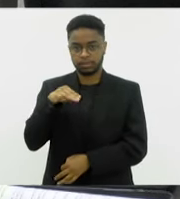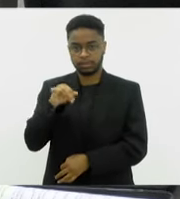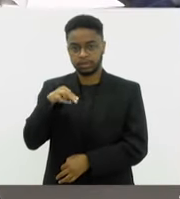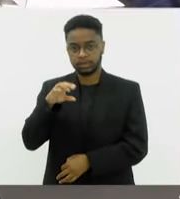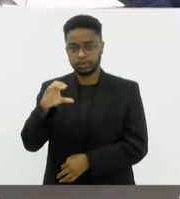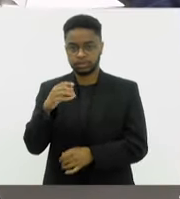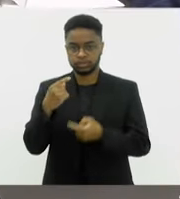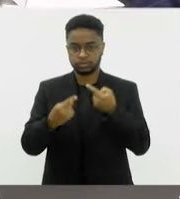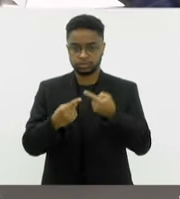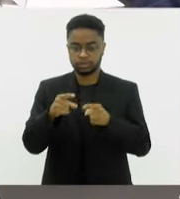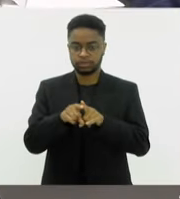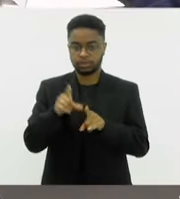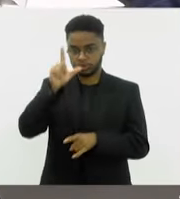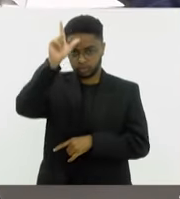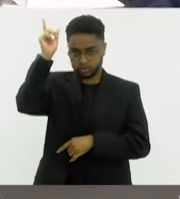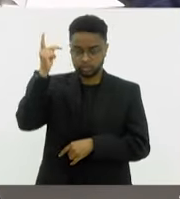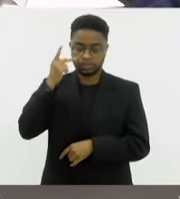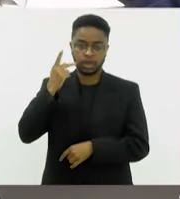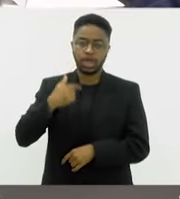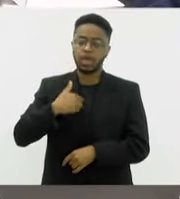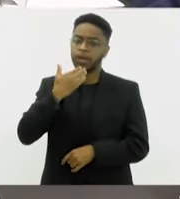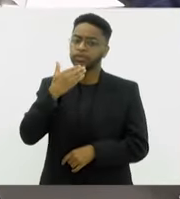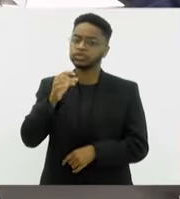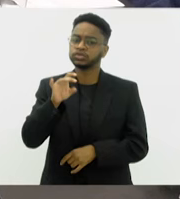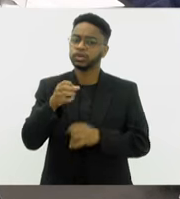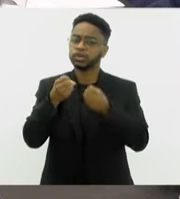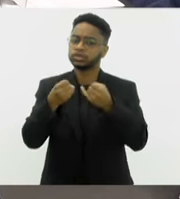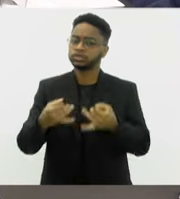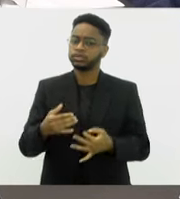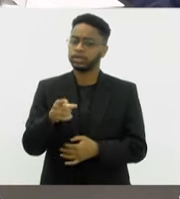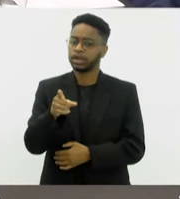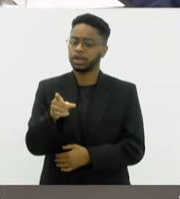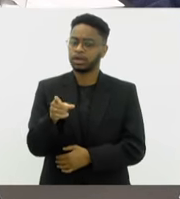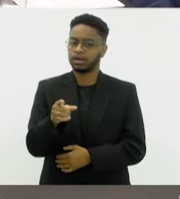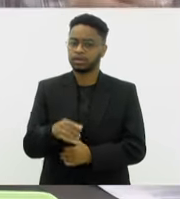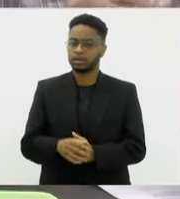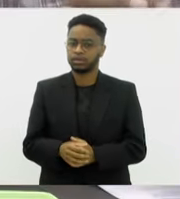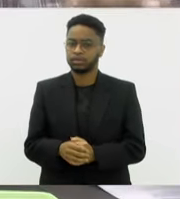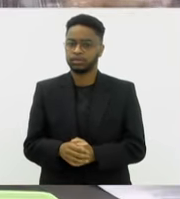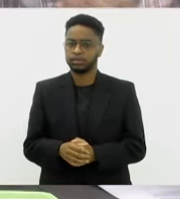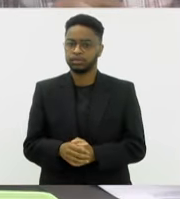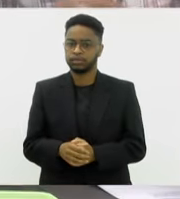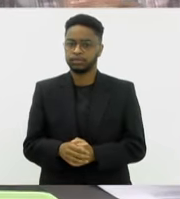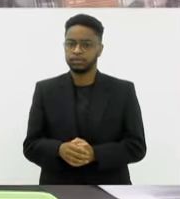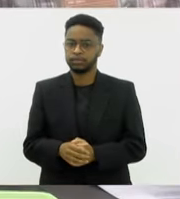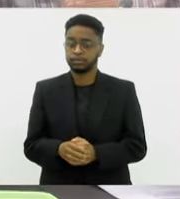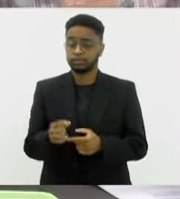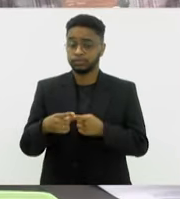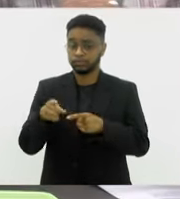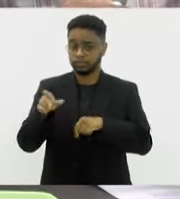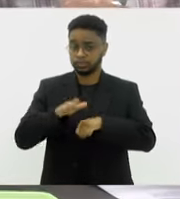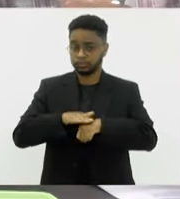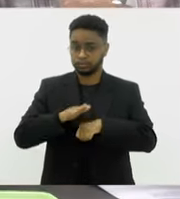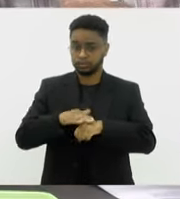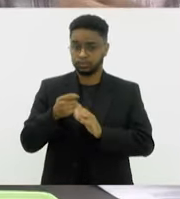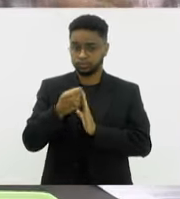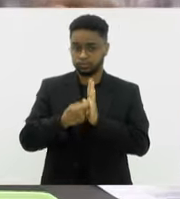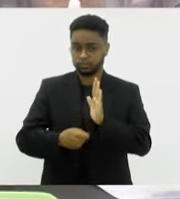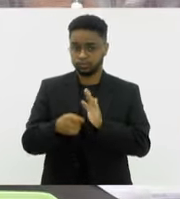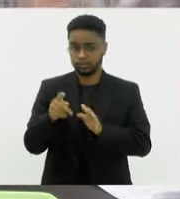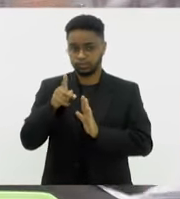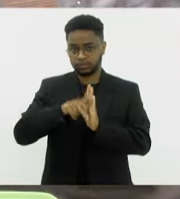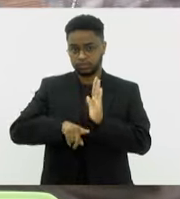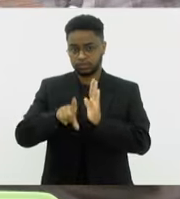Luiz Paulo. A minha discussão é basicamente um pedido de esclarecimento à Vossa Excelência, presidente, na qualidade de autor do